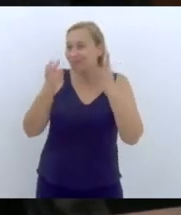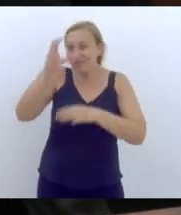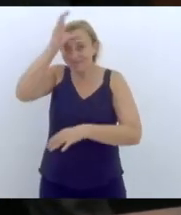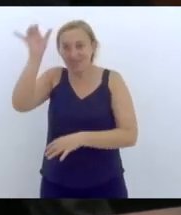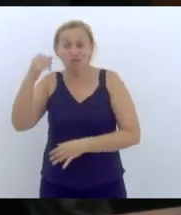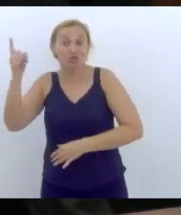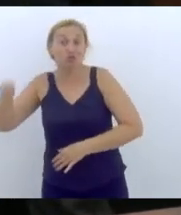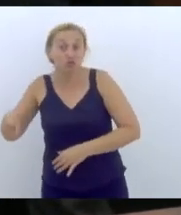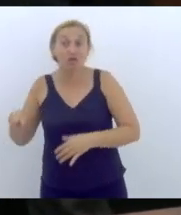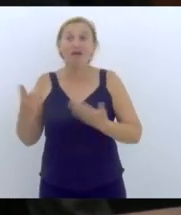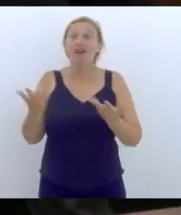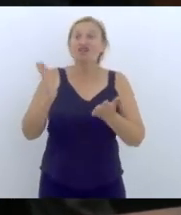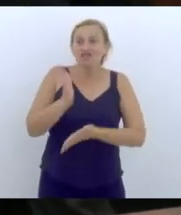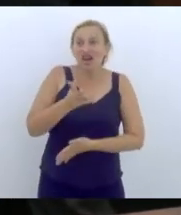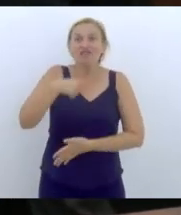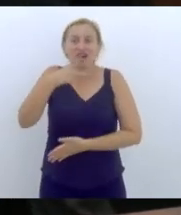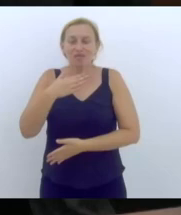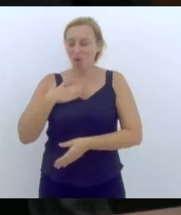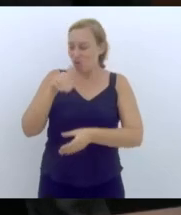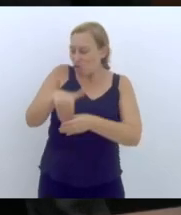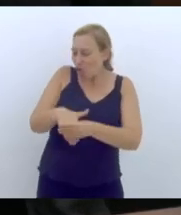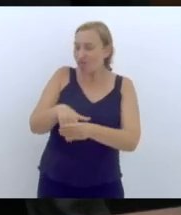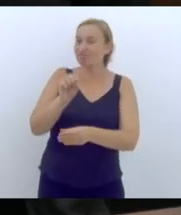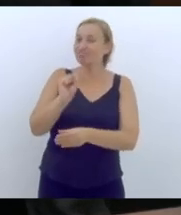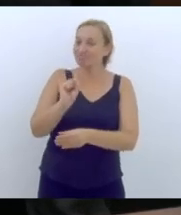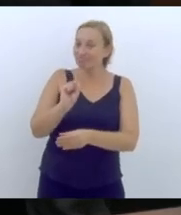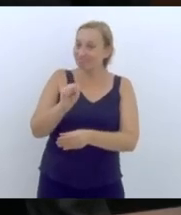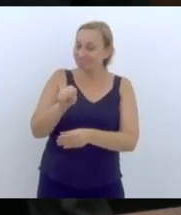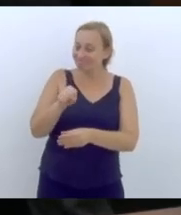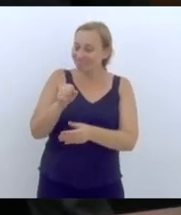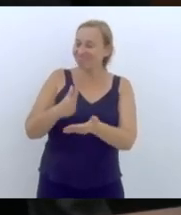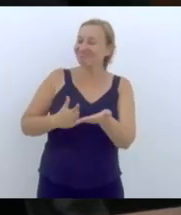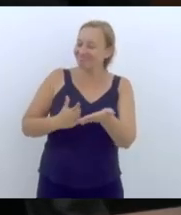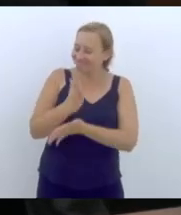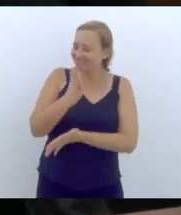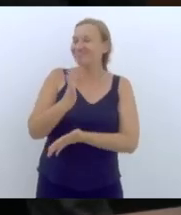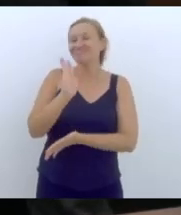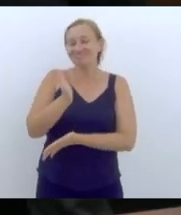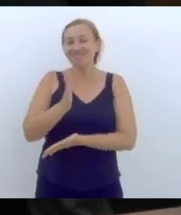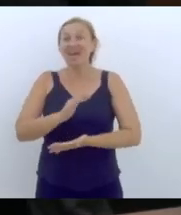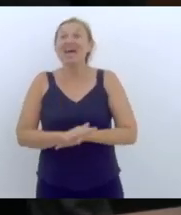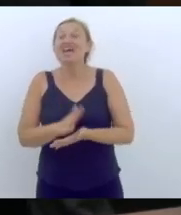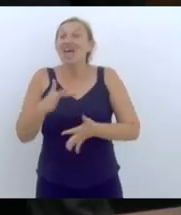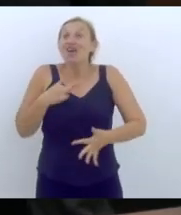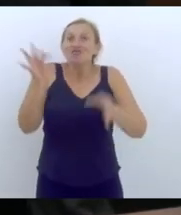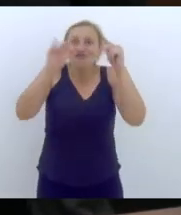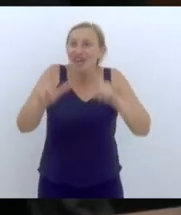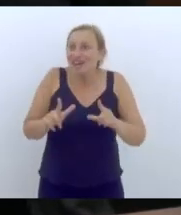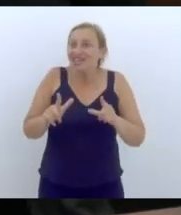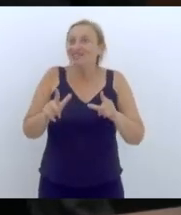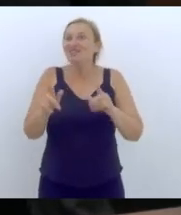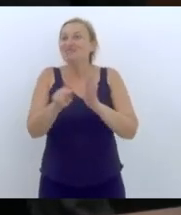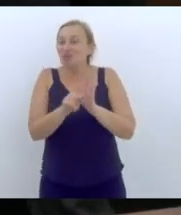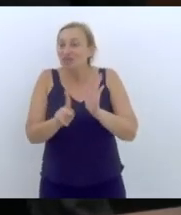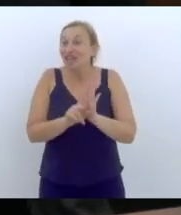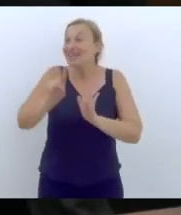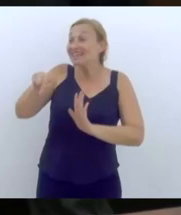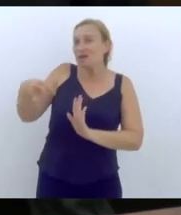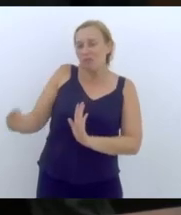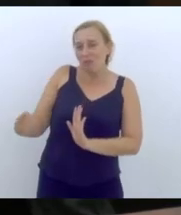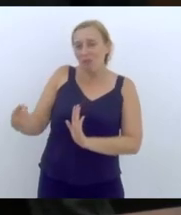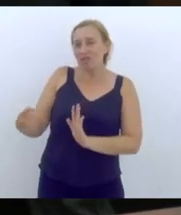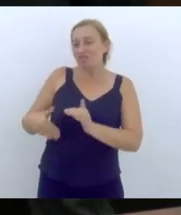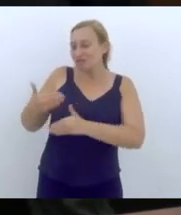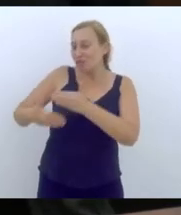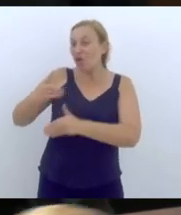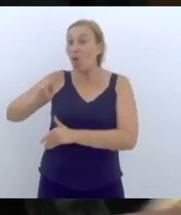E, já adiantando o meu voto, vou votar favorável. E estou muito feliz com esse projeto. E depois eu vou